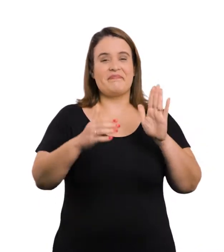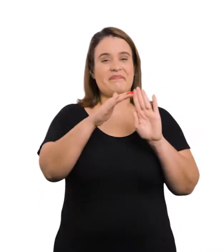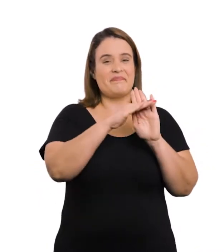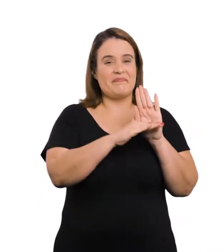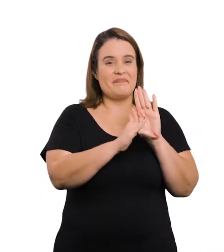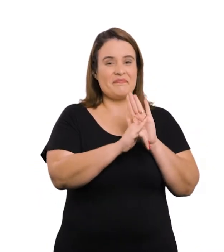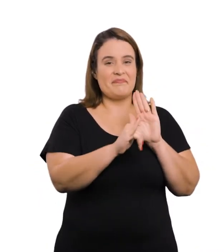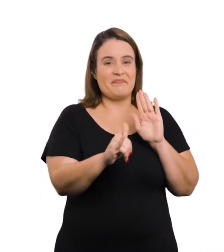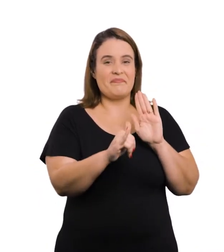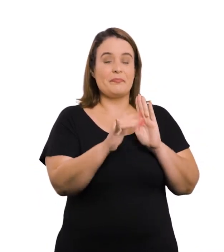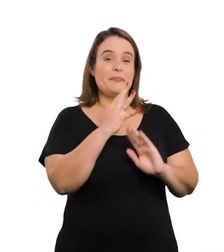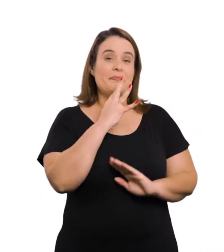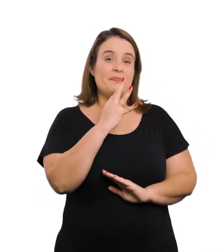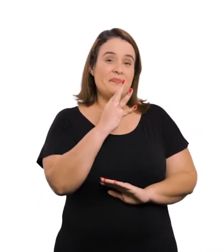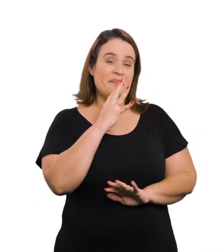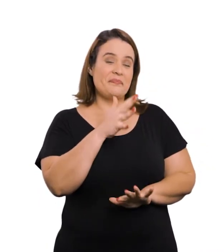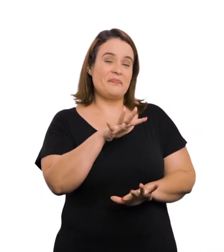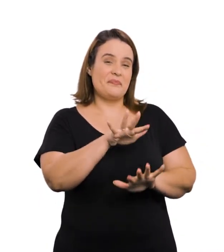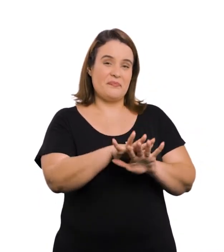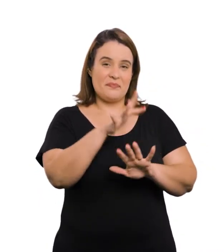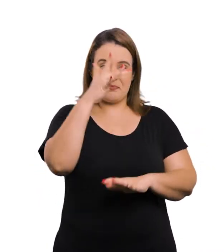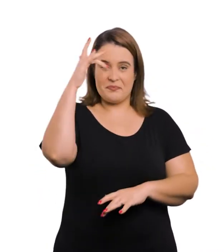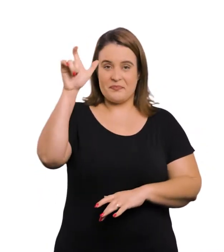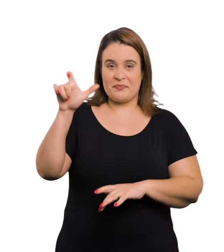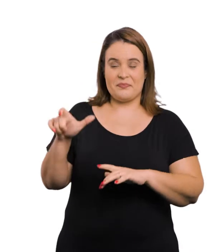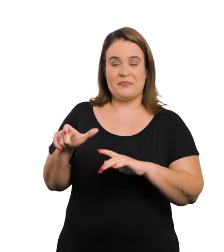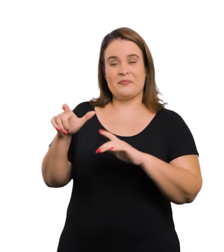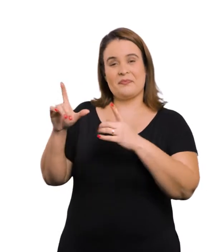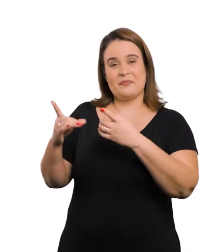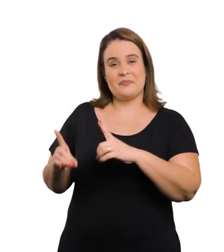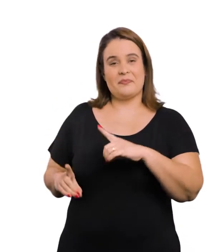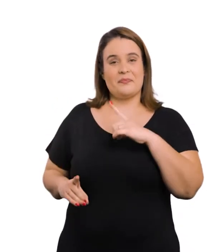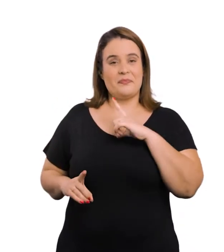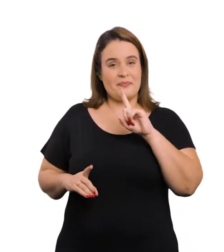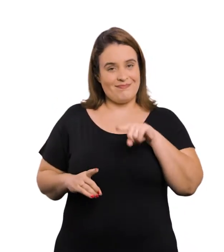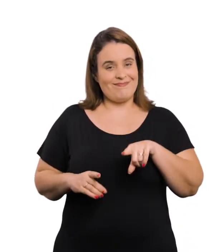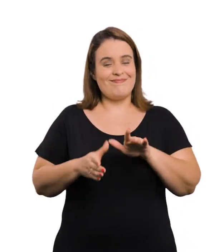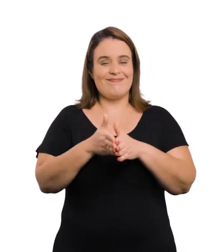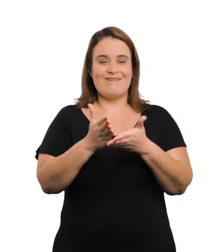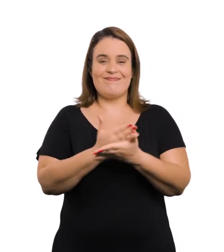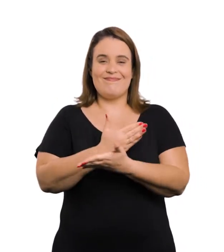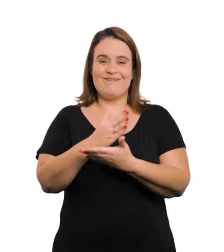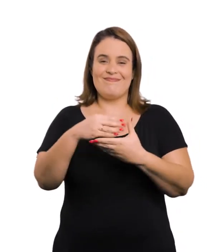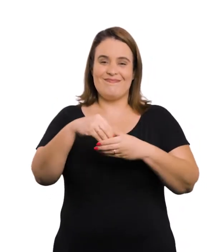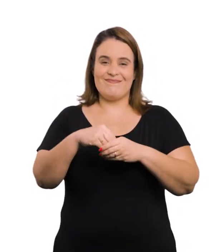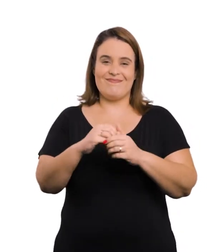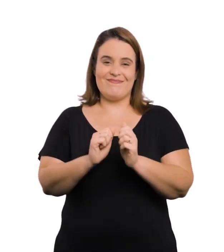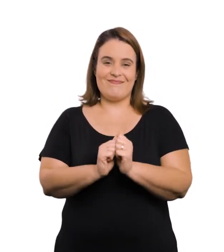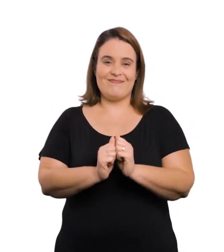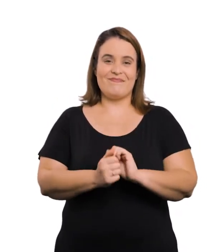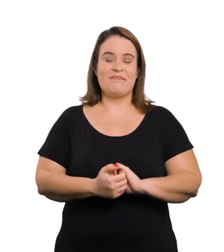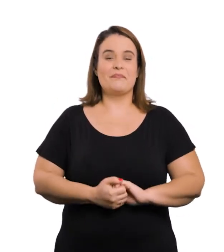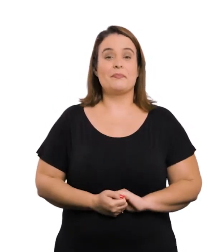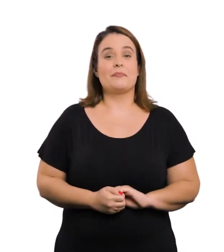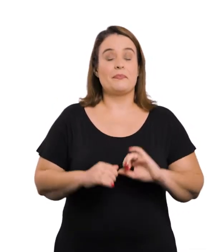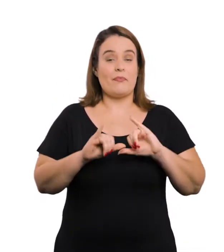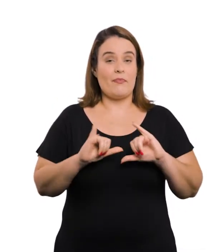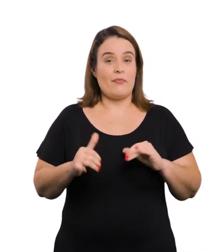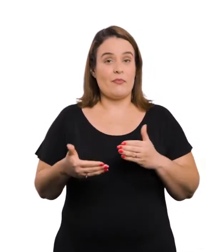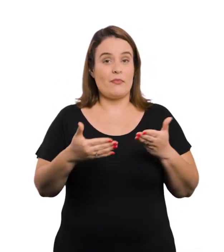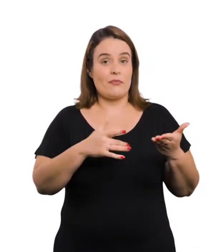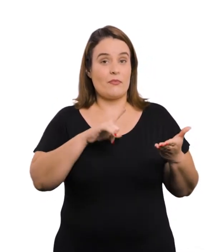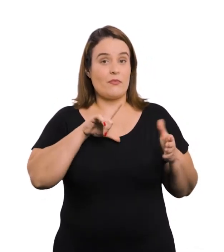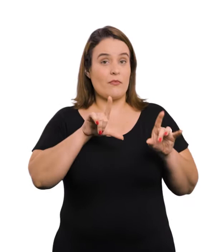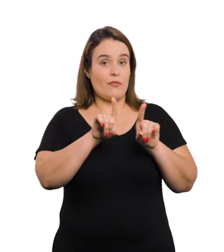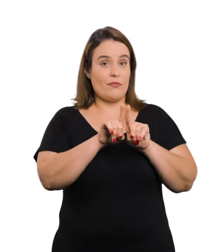consulte a publicação Conhecer para incluir a pessoa com deficiência, que faz parte desta coleção. Essa publicação